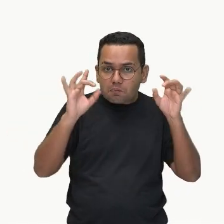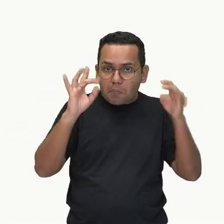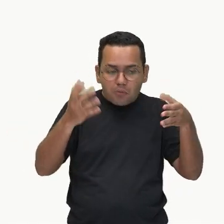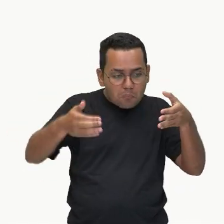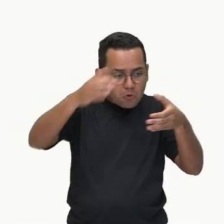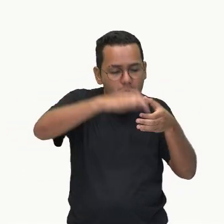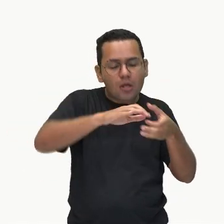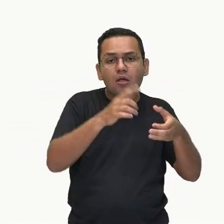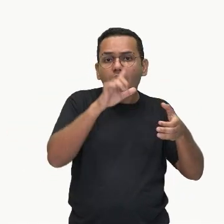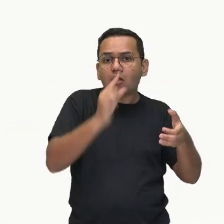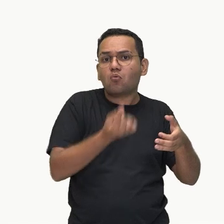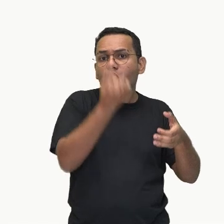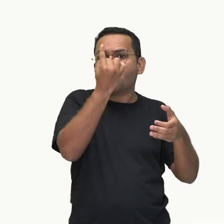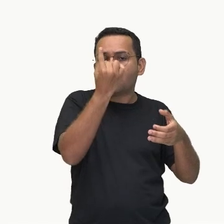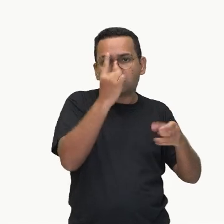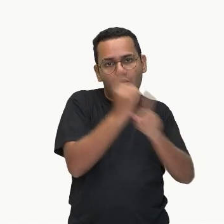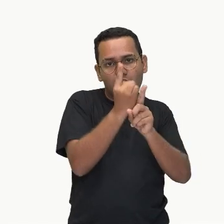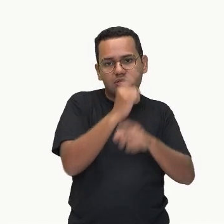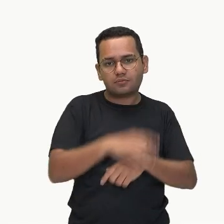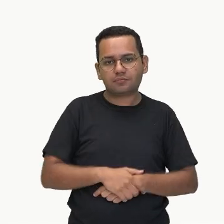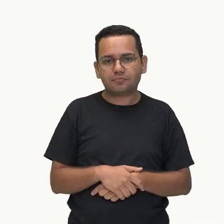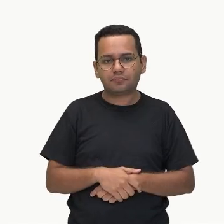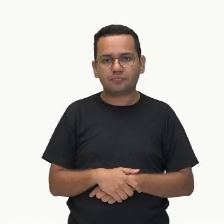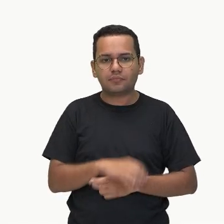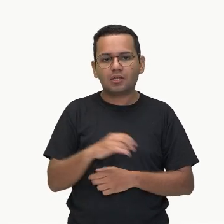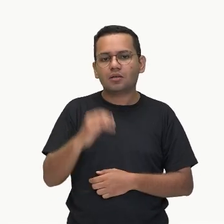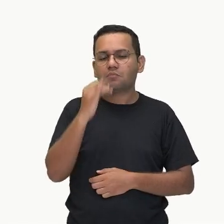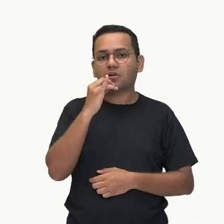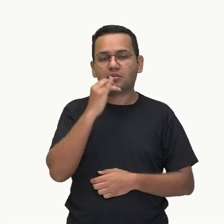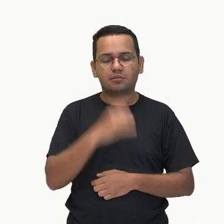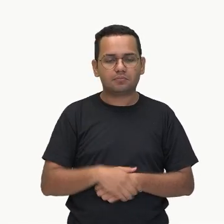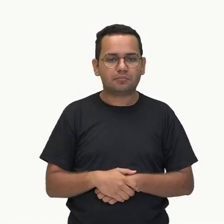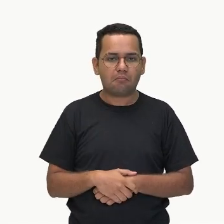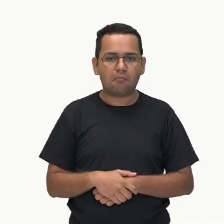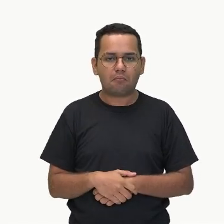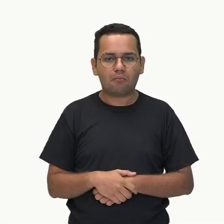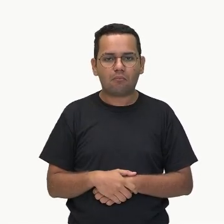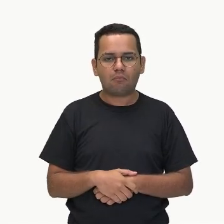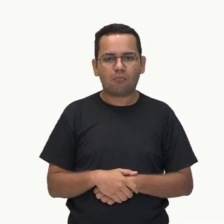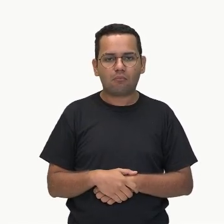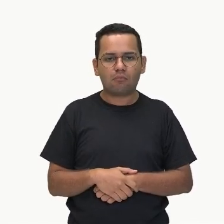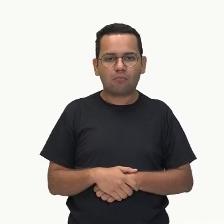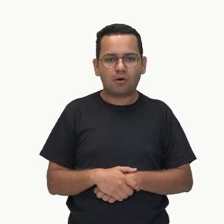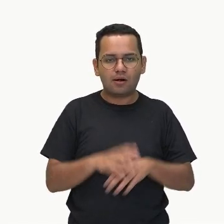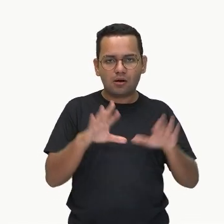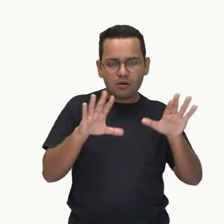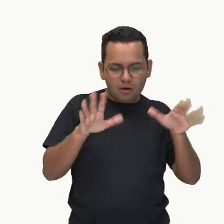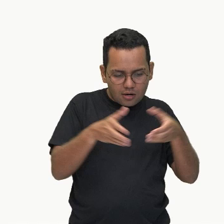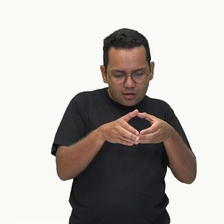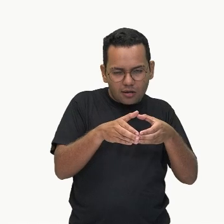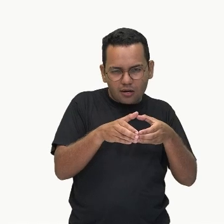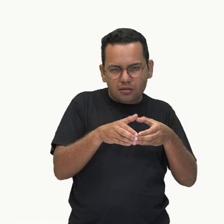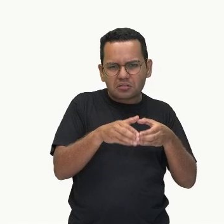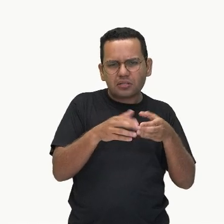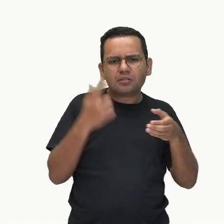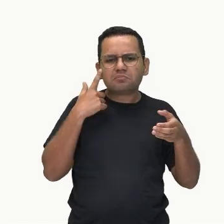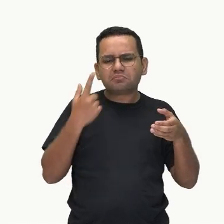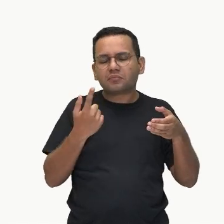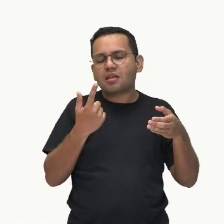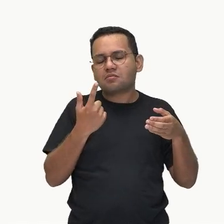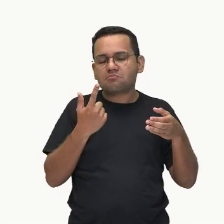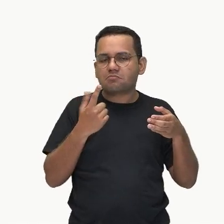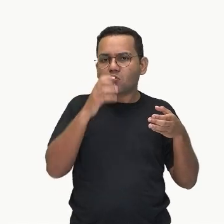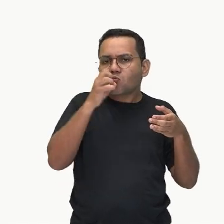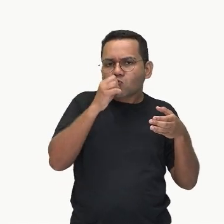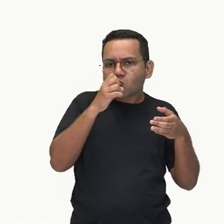representado aqui nesse copinho, eu vou pegar uma substância específica, tá? Eu vou derramar